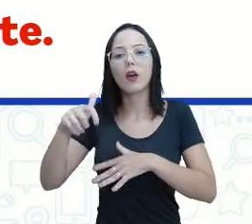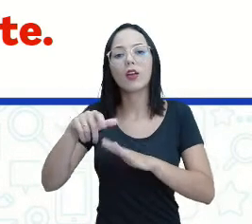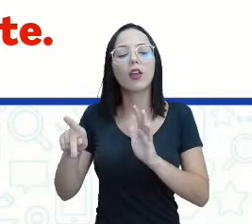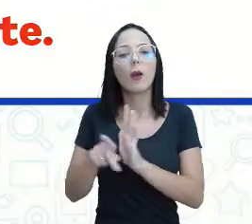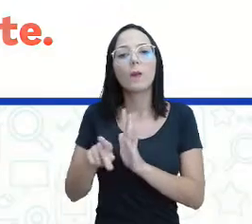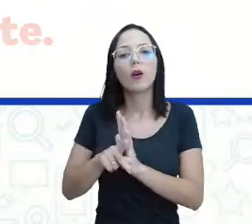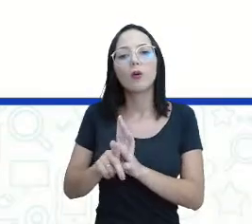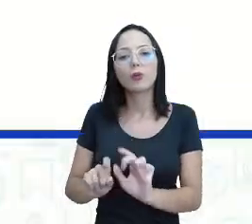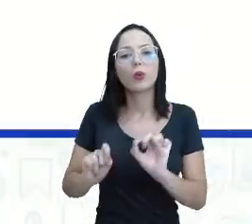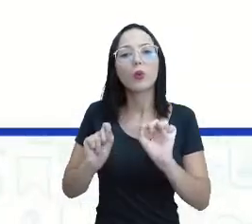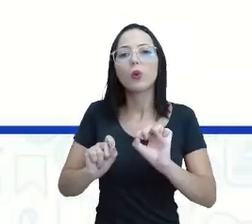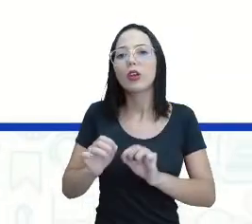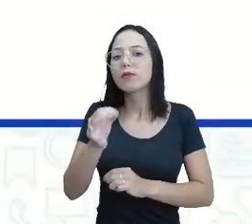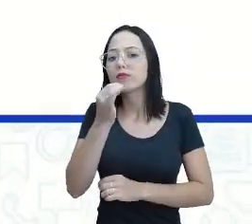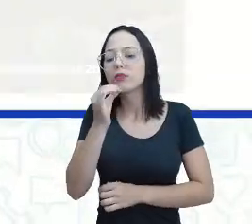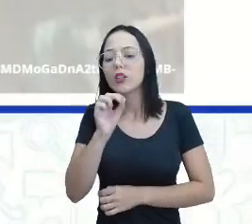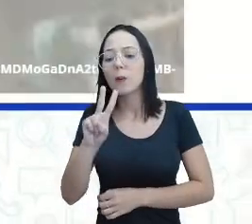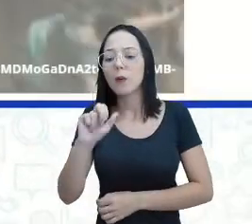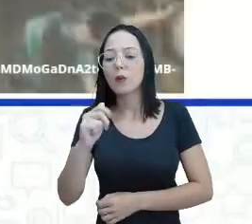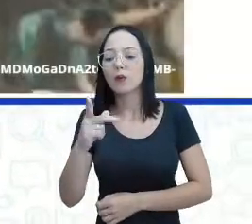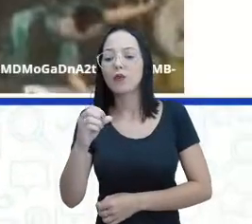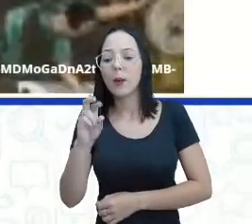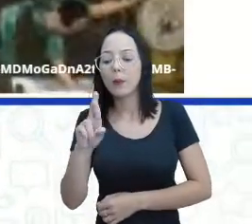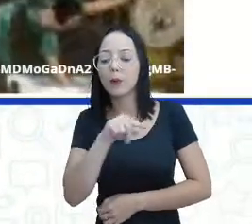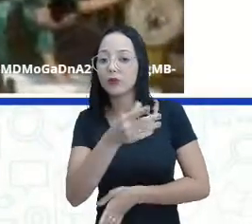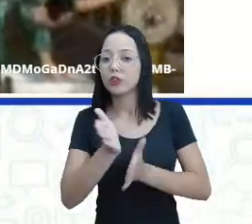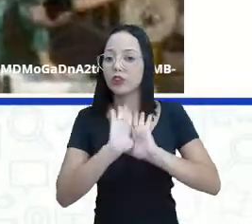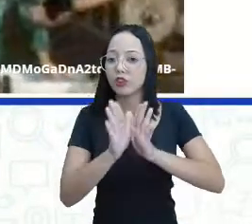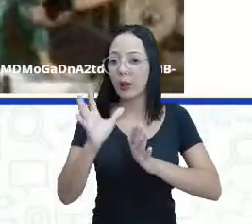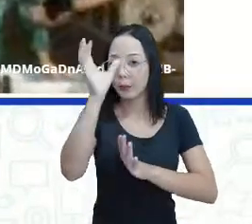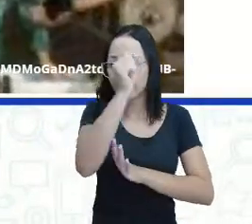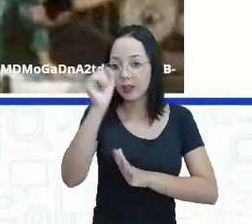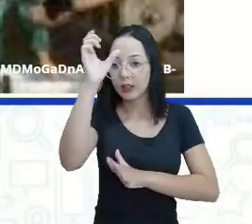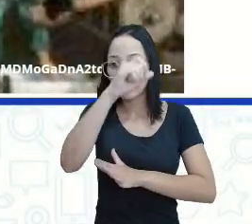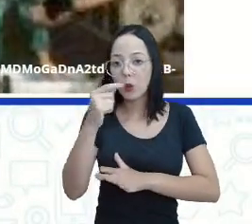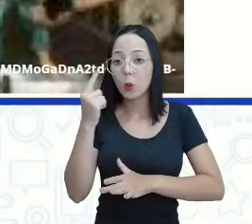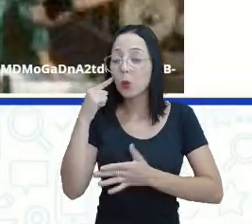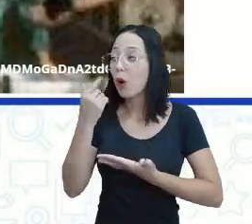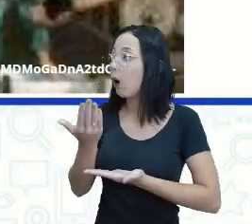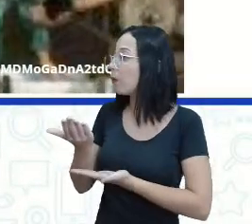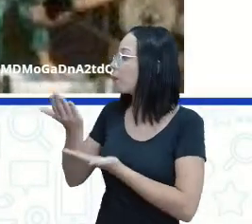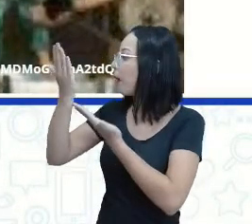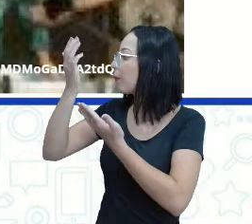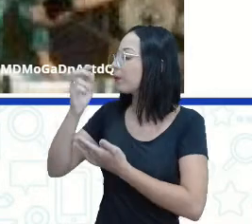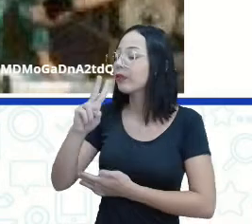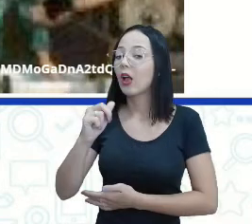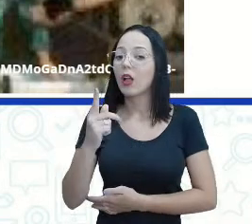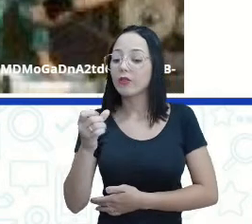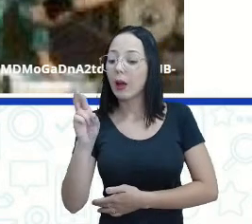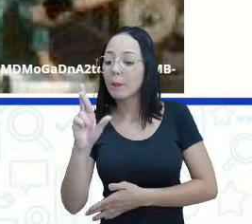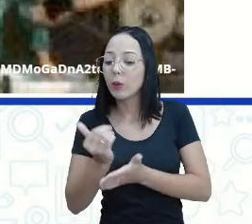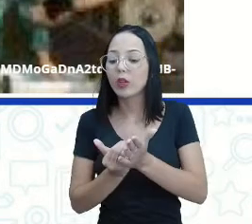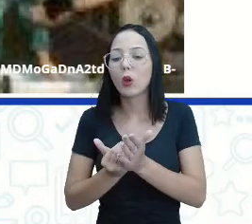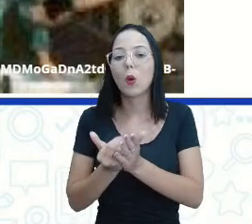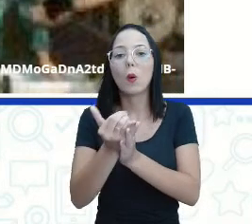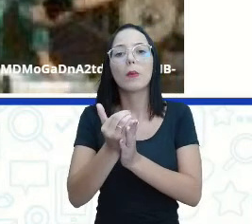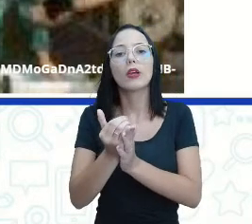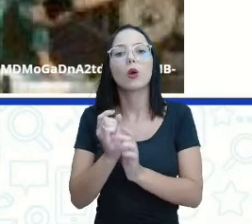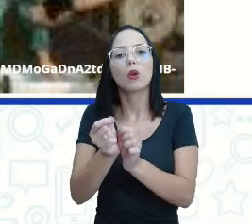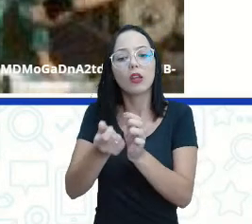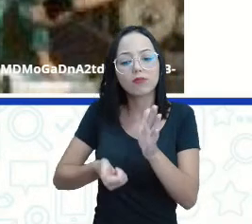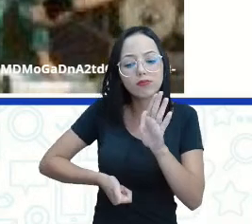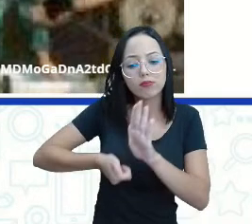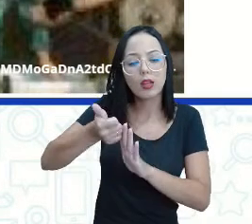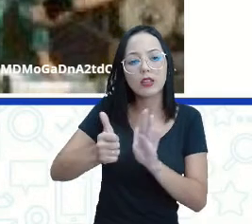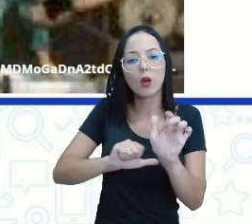movidas a vapor. Tá? Vocês já viram isso, essas máquinas são movidas a vapor, que é onde começa a dar o primeiro impacto.